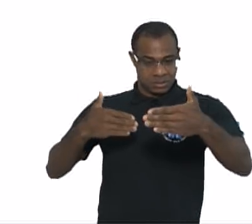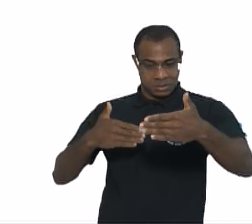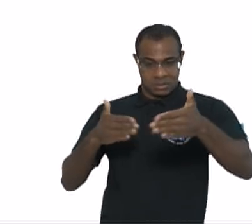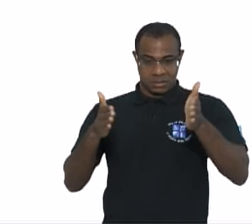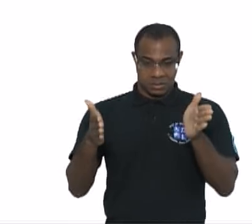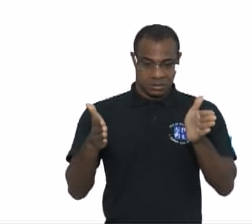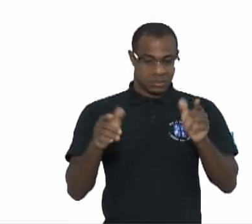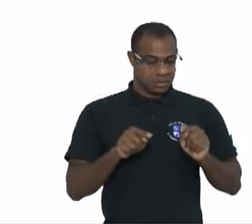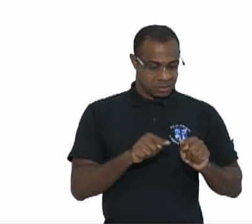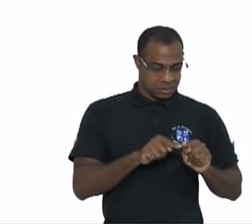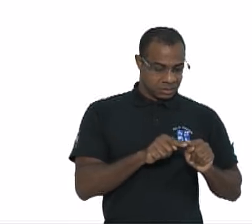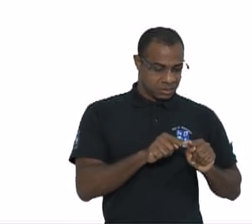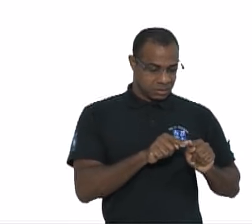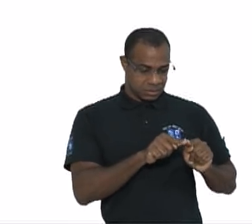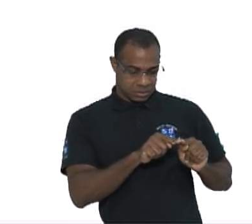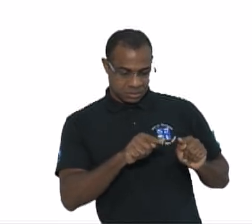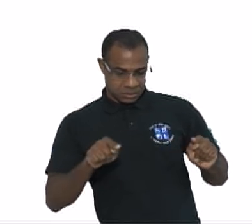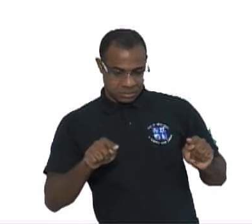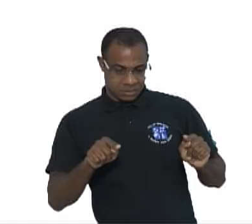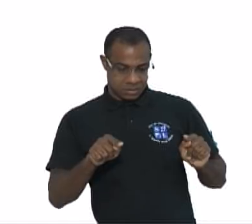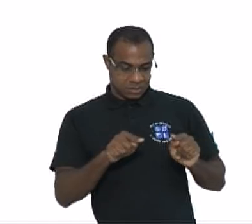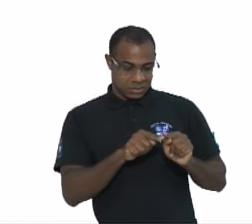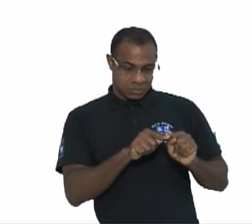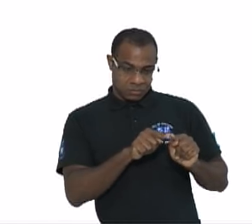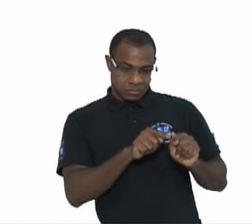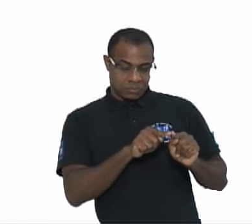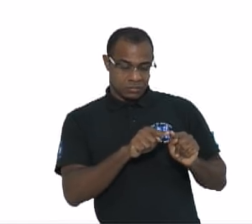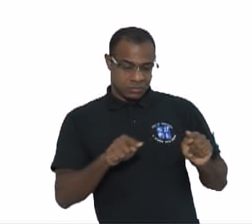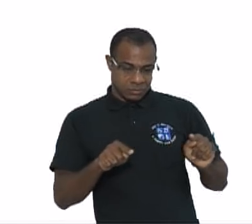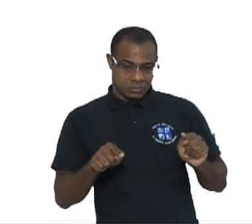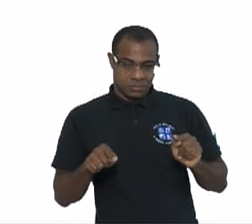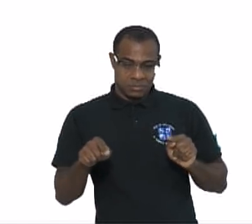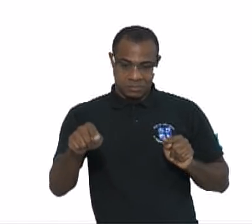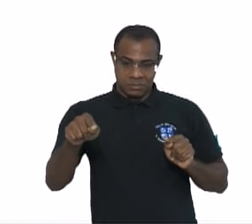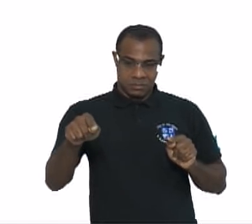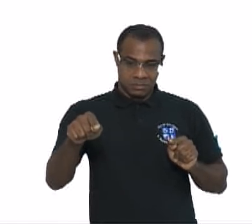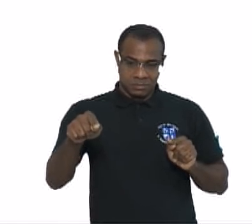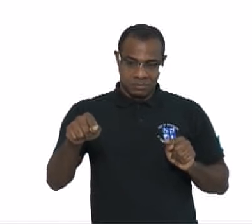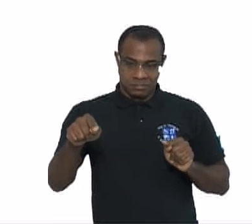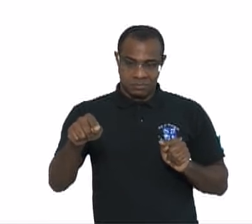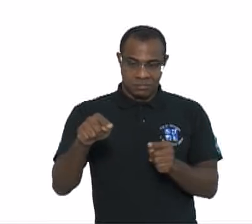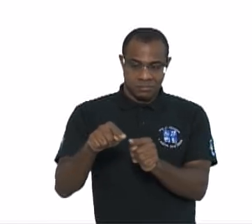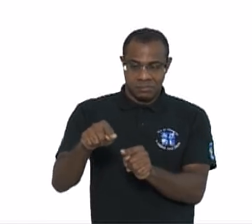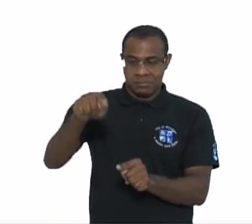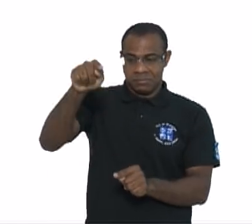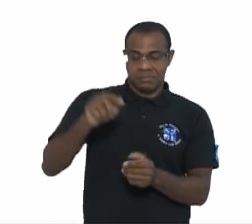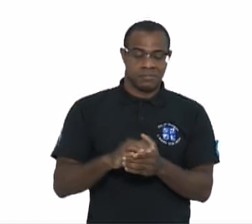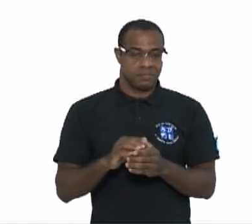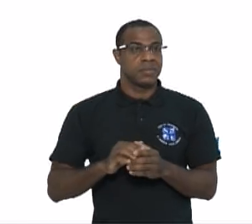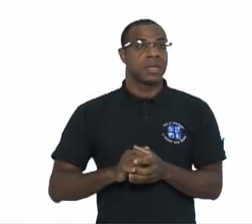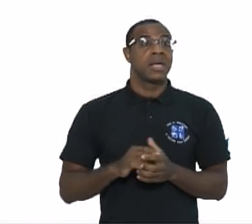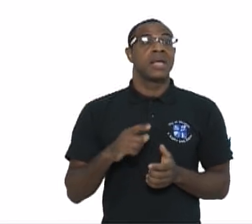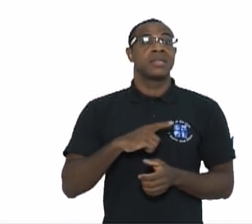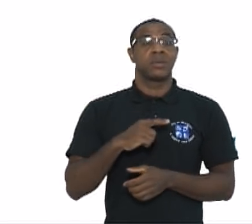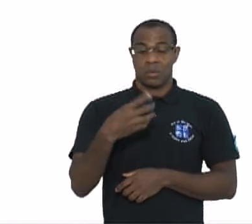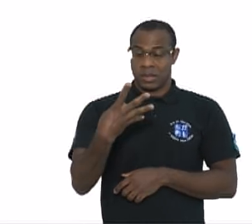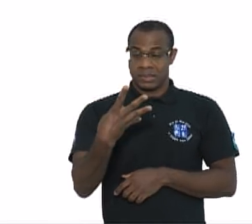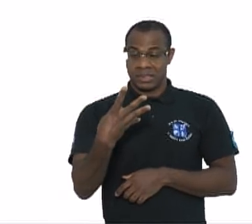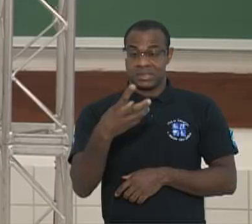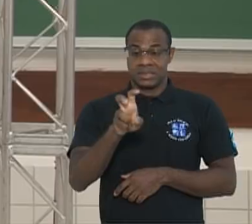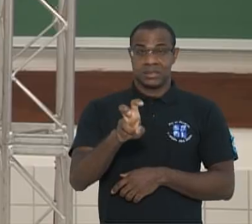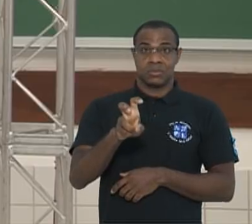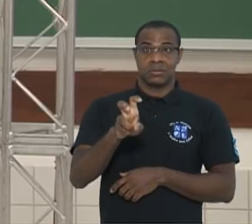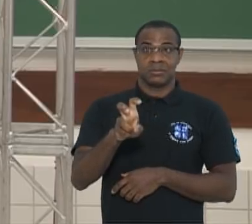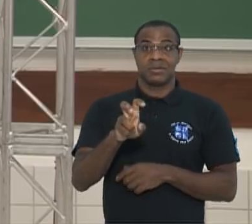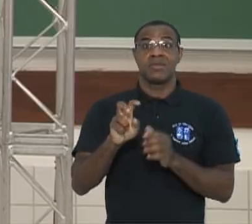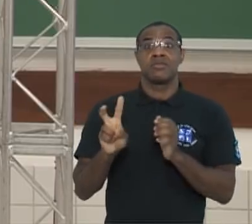tem 45 centímetros cúbicos de volume. Determine a medida da altura desse bloco retangular.